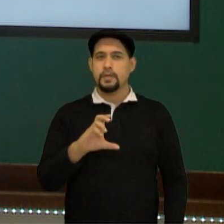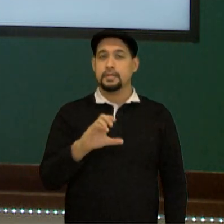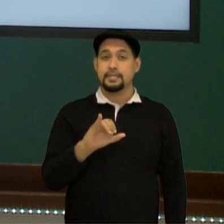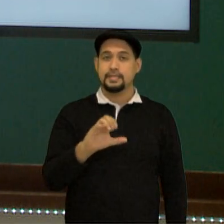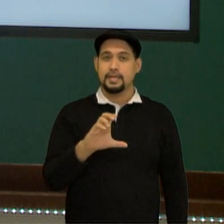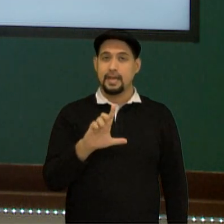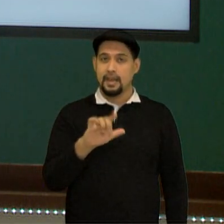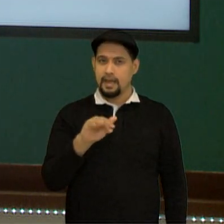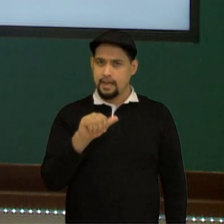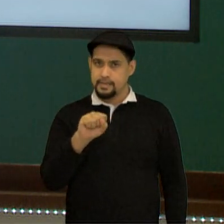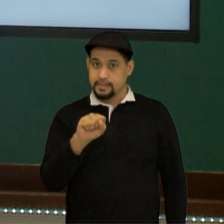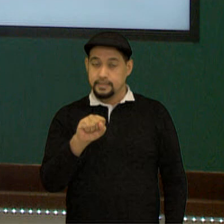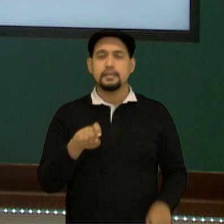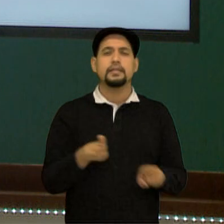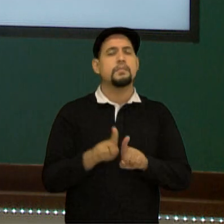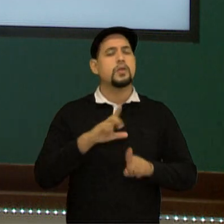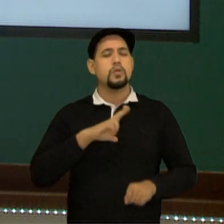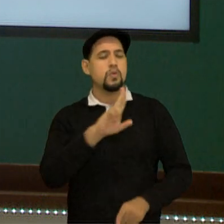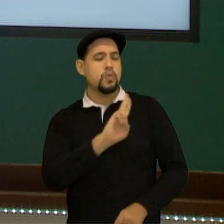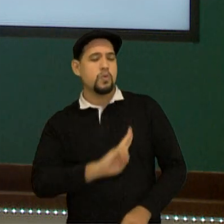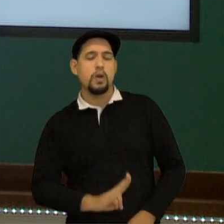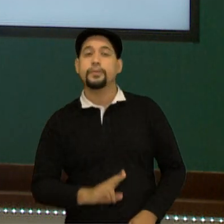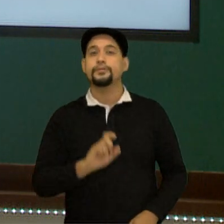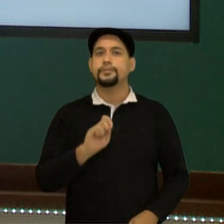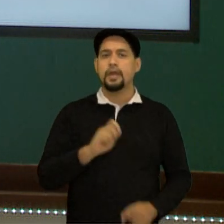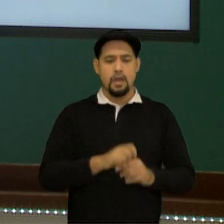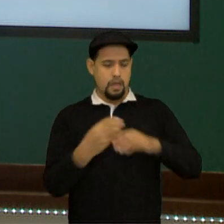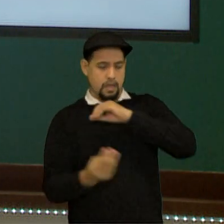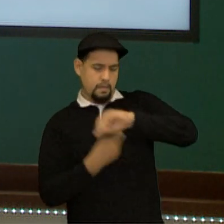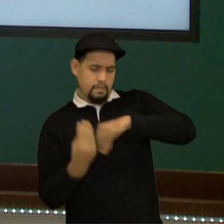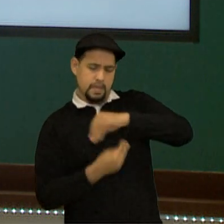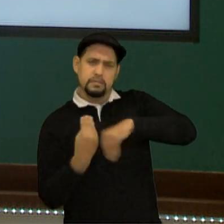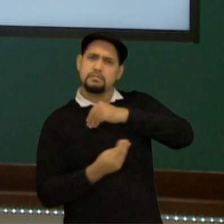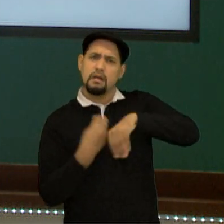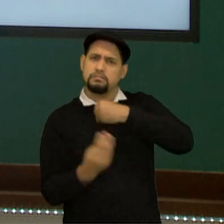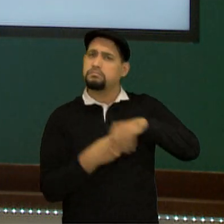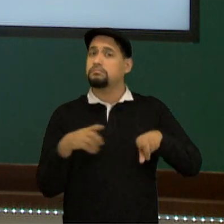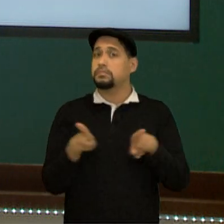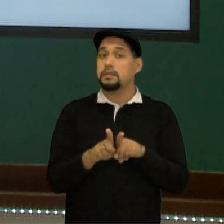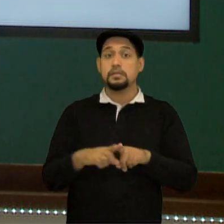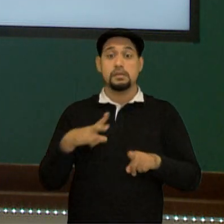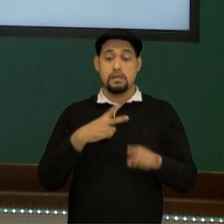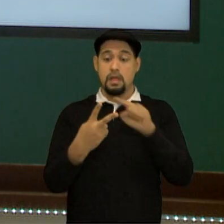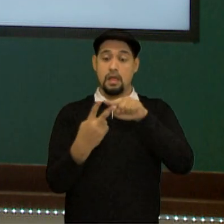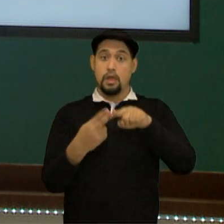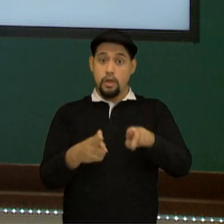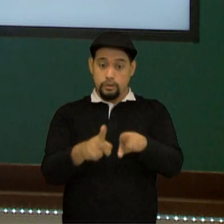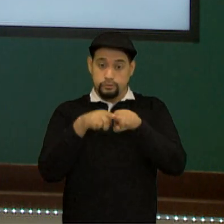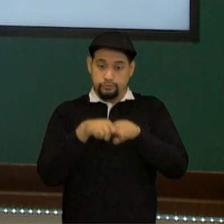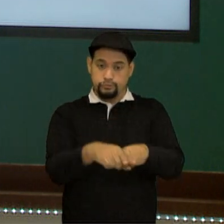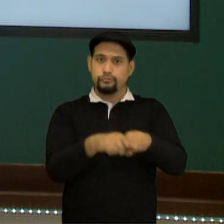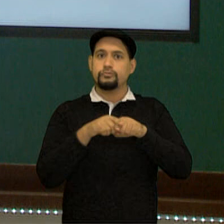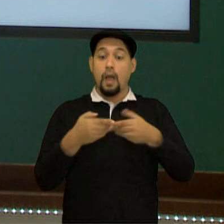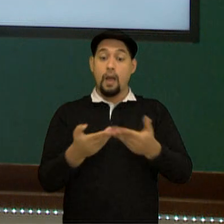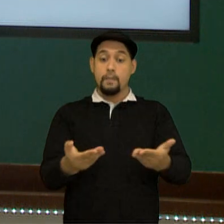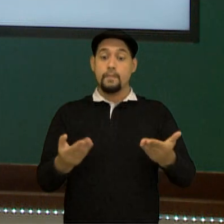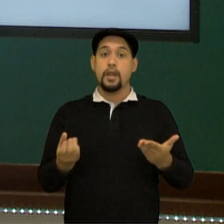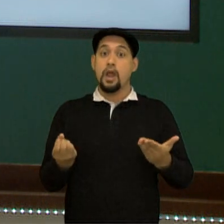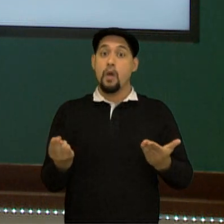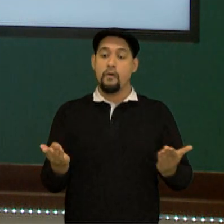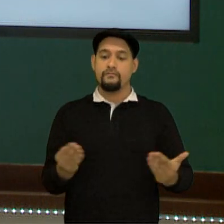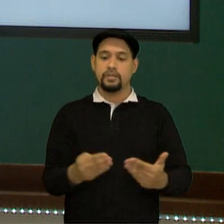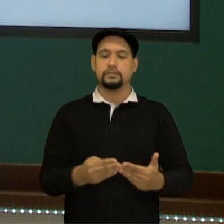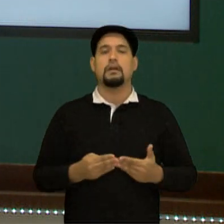Isso aí. E também elas podem ser classificadas mistas, quando ela é simultaneamente aberta e